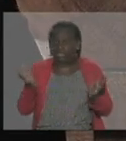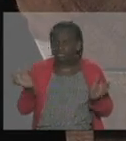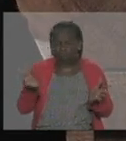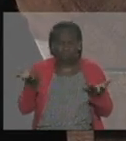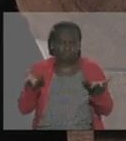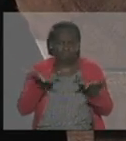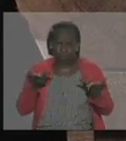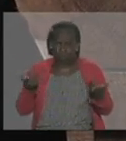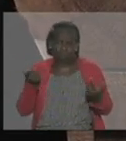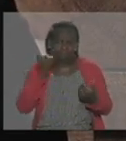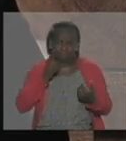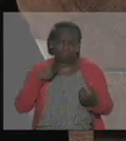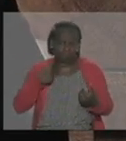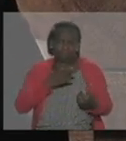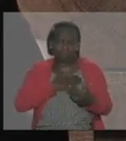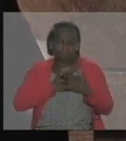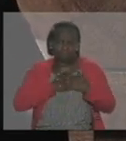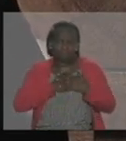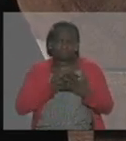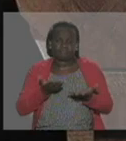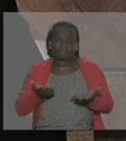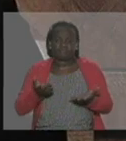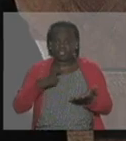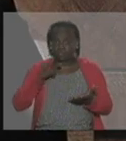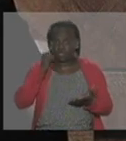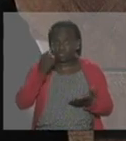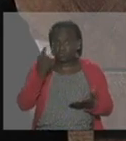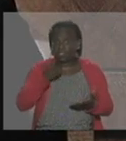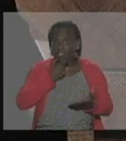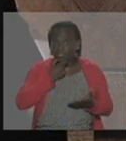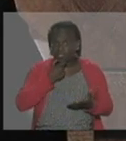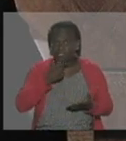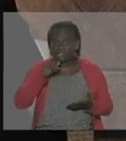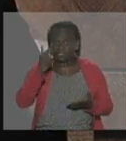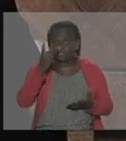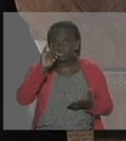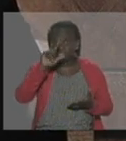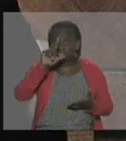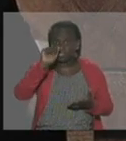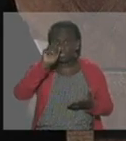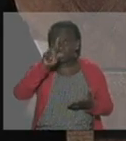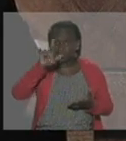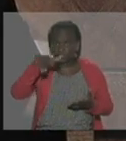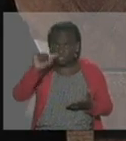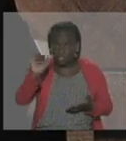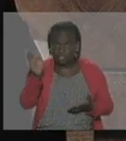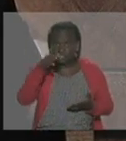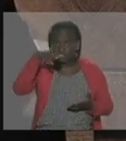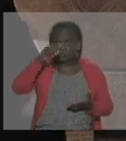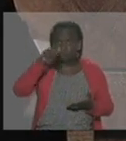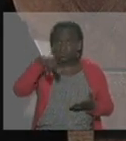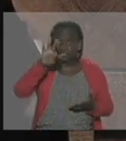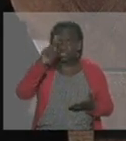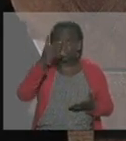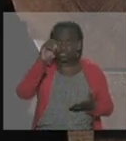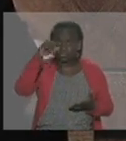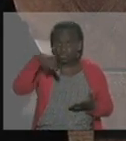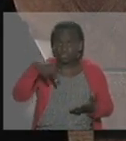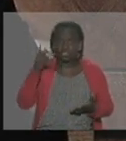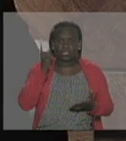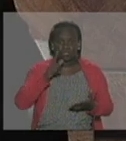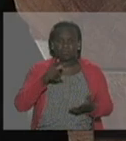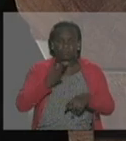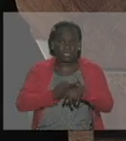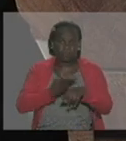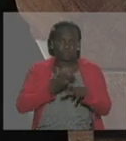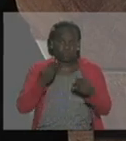magist ente e eu adoro né Tem uma uma inglesa chamada Hillary mantle que ganhou dois booker